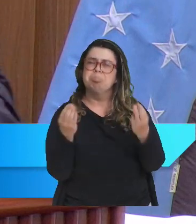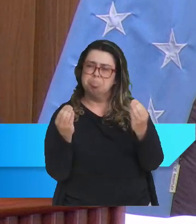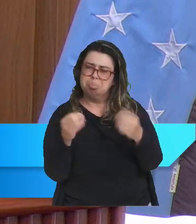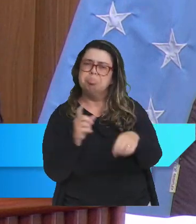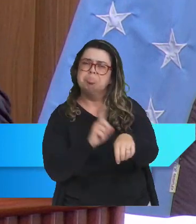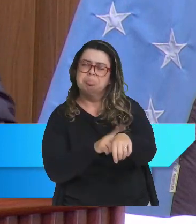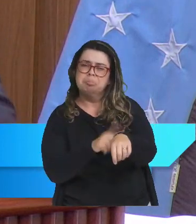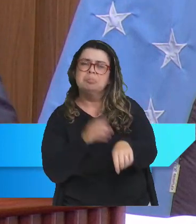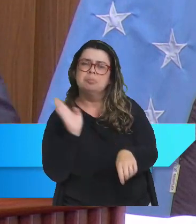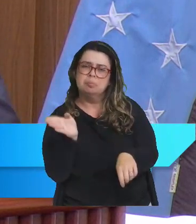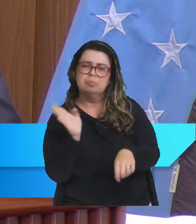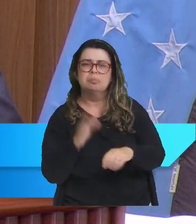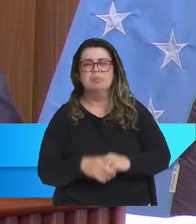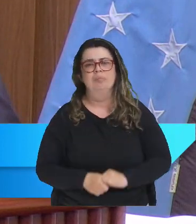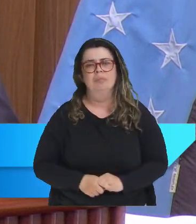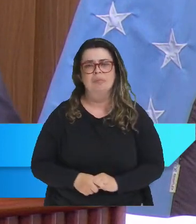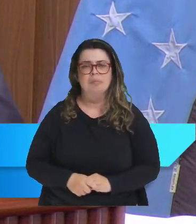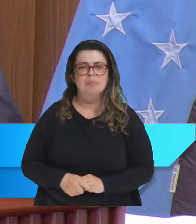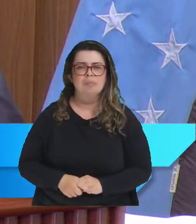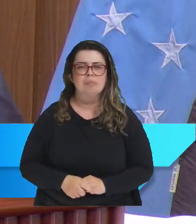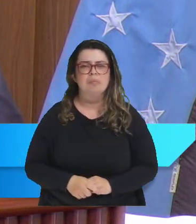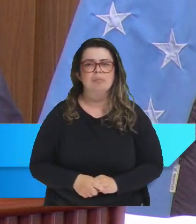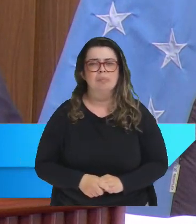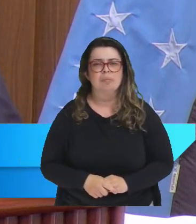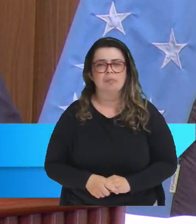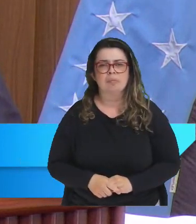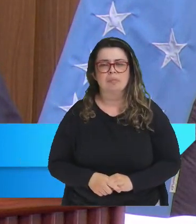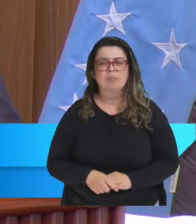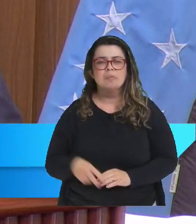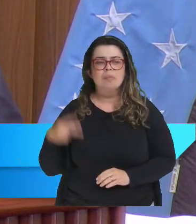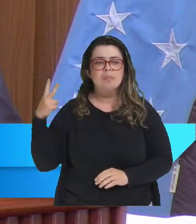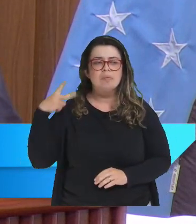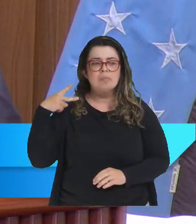até recentemente, o vereador Fernando Vieira fez também